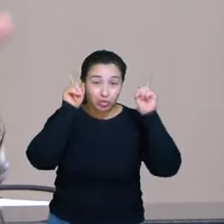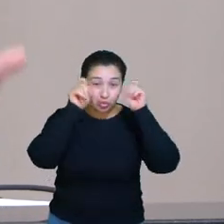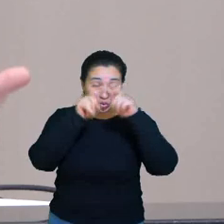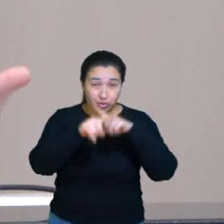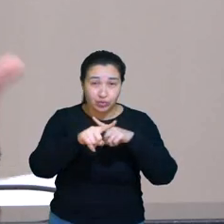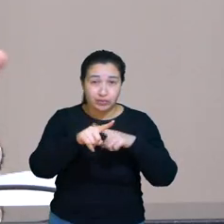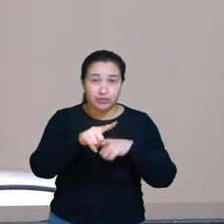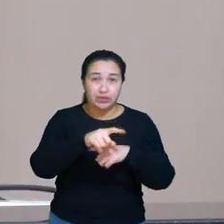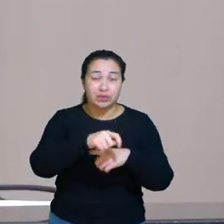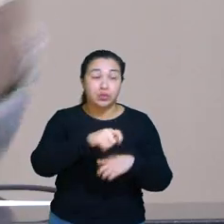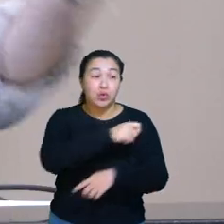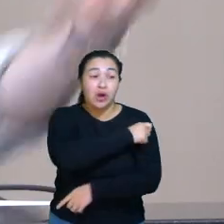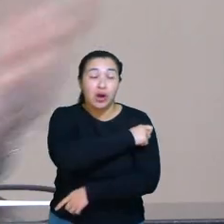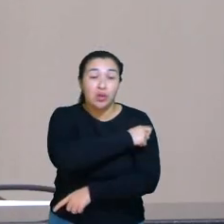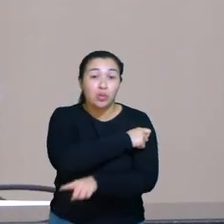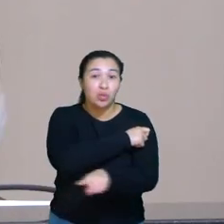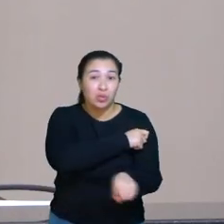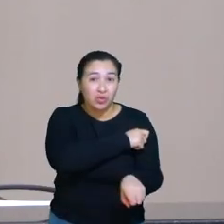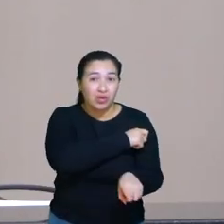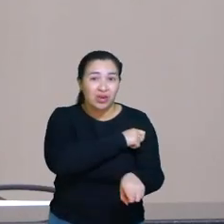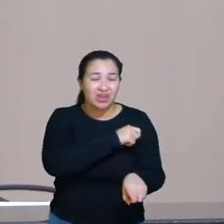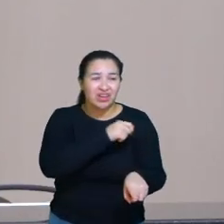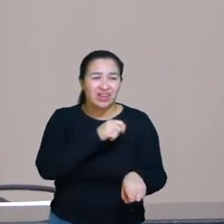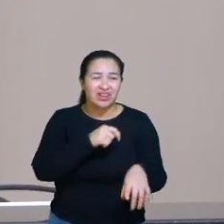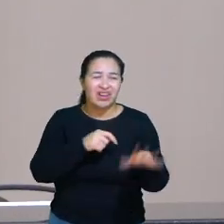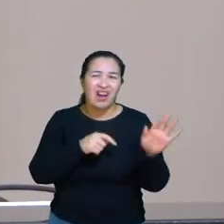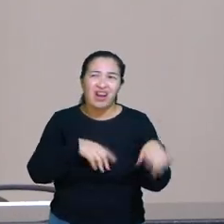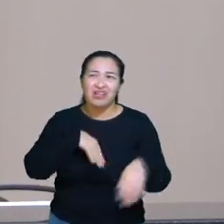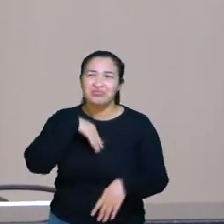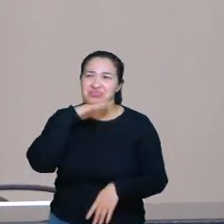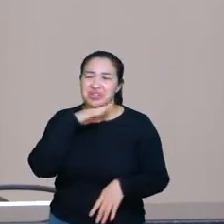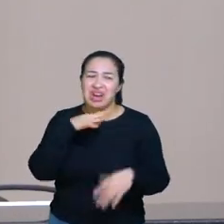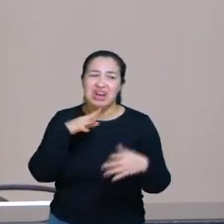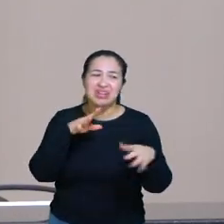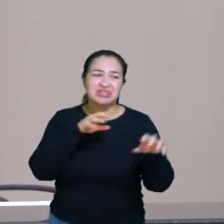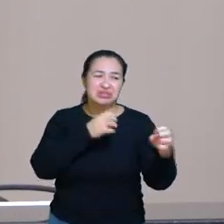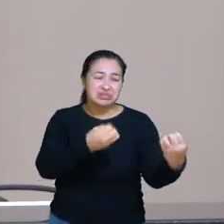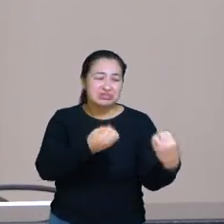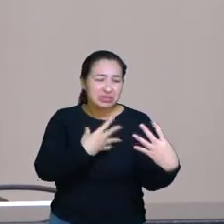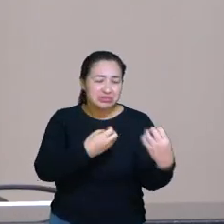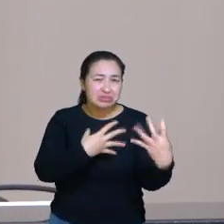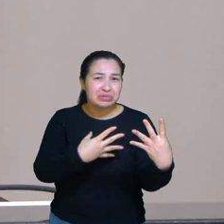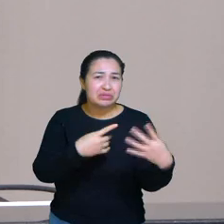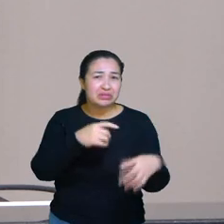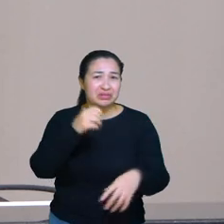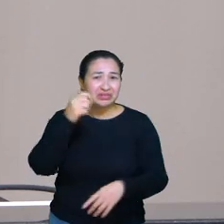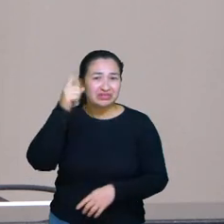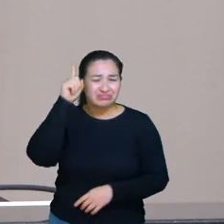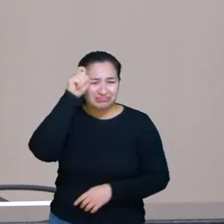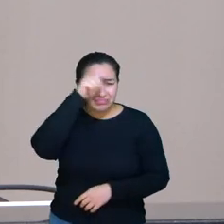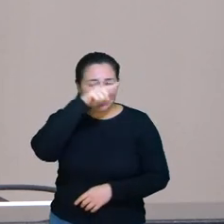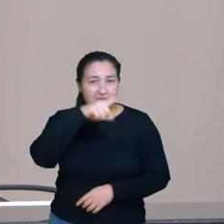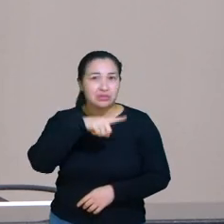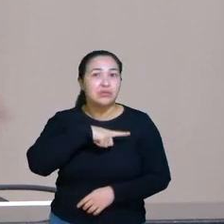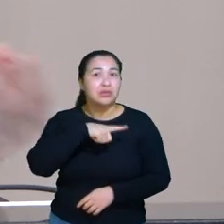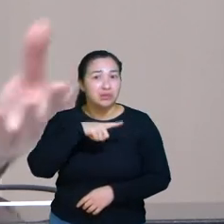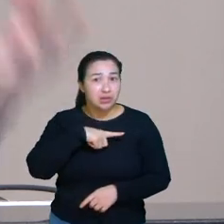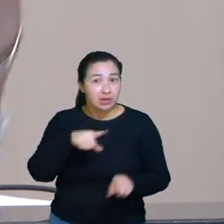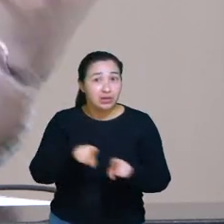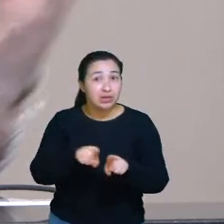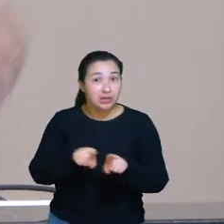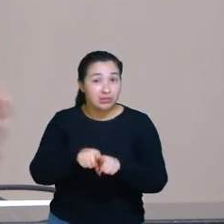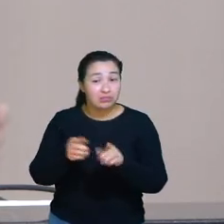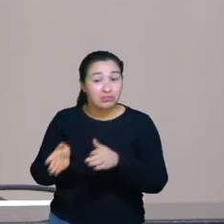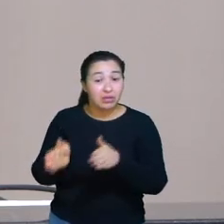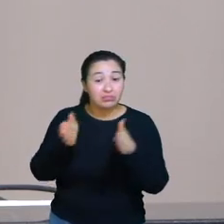se interessarem pelo pela aula pelo ensino nós temos também dificuldades com professores em